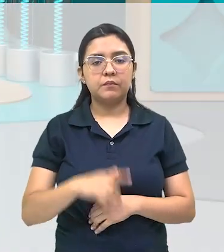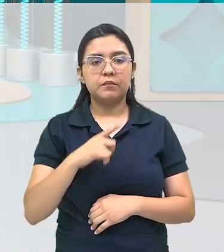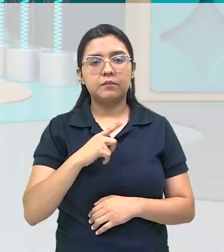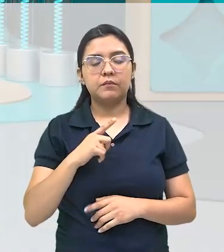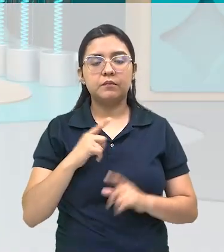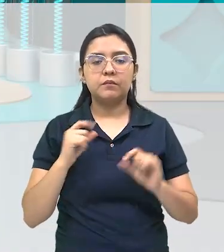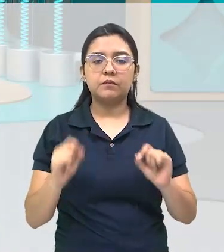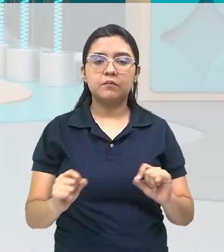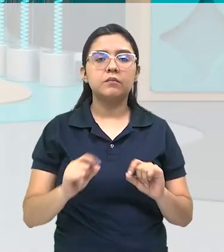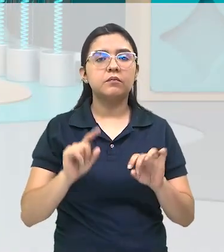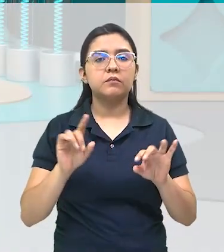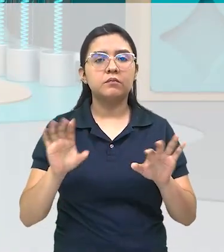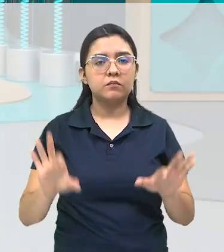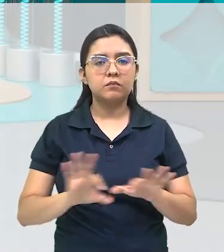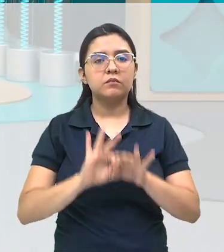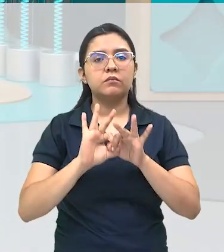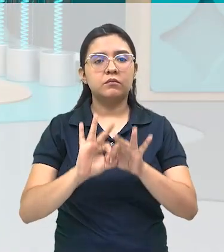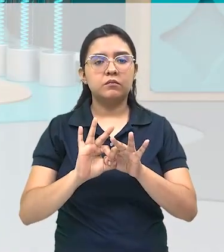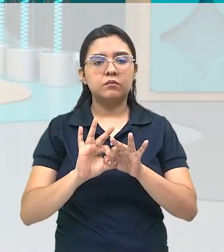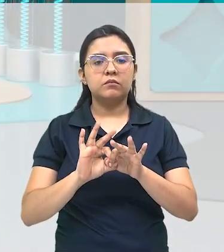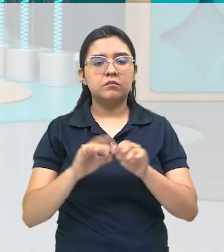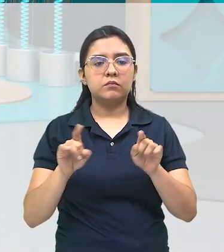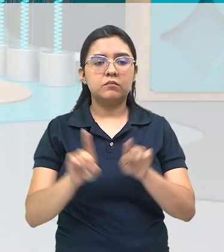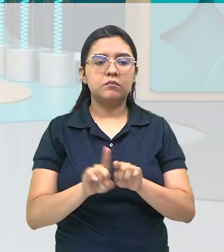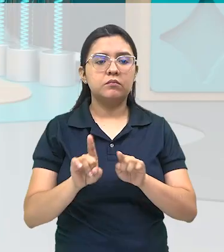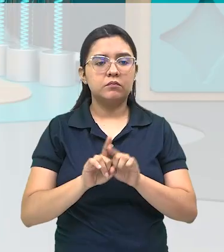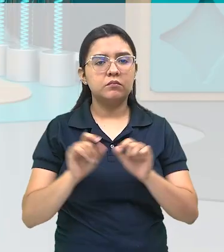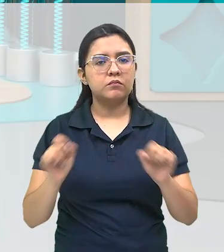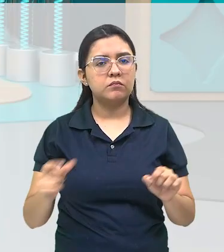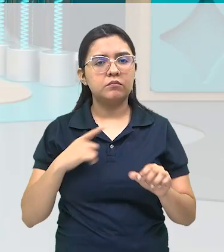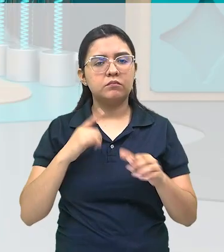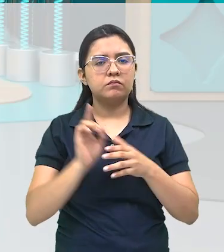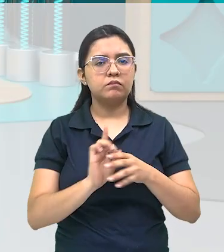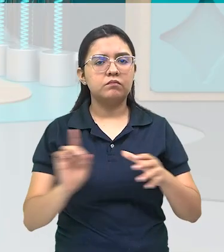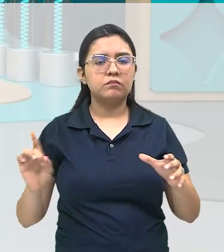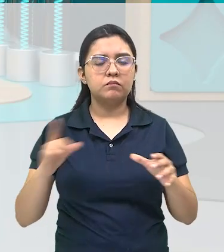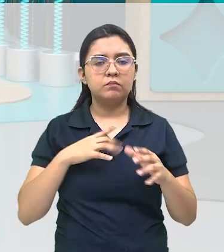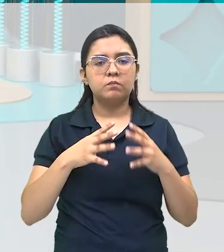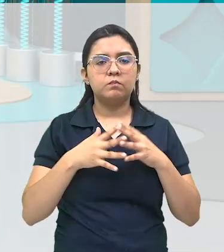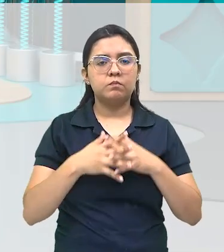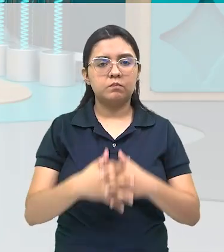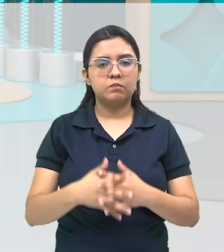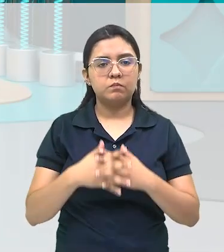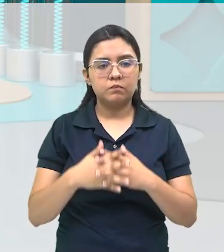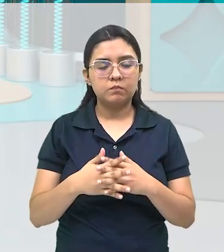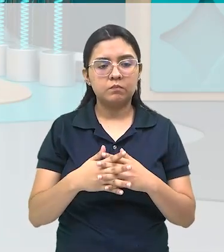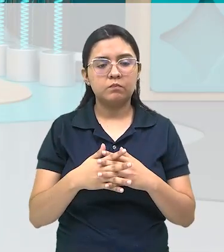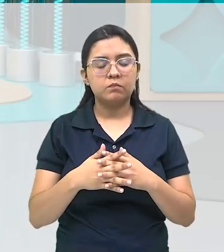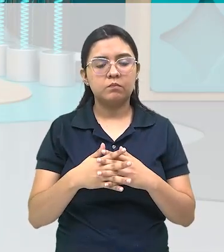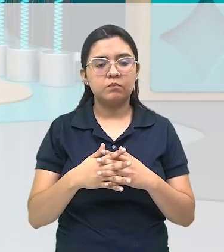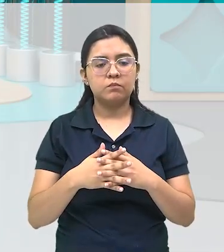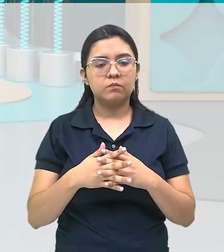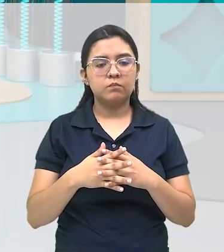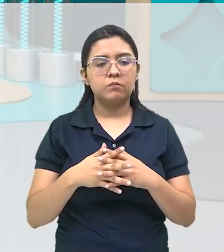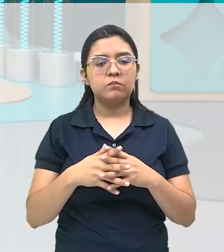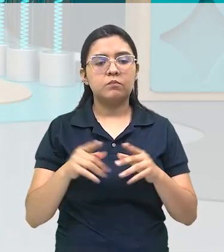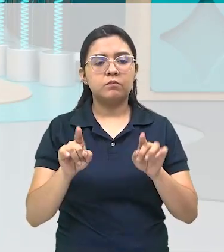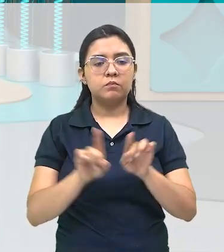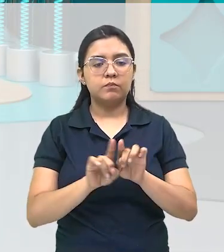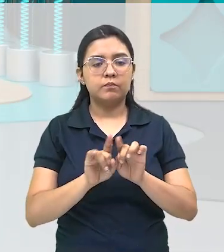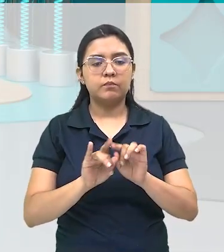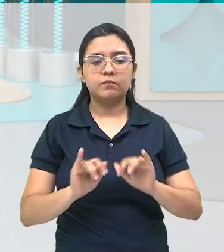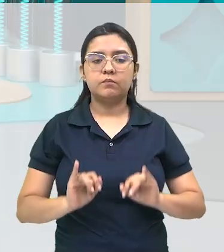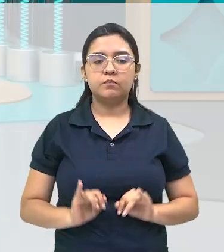harmonia, você acaba se dissociando disso e gerando conflitos, gerando